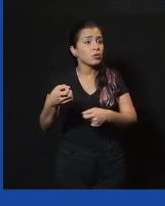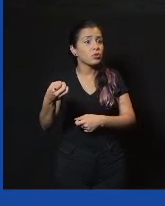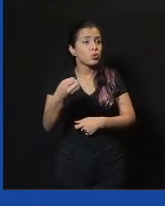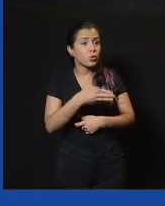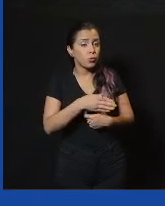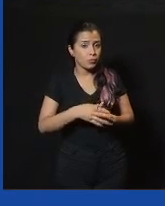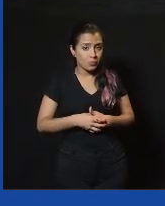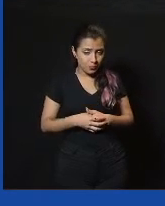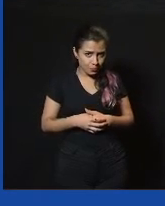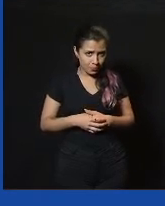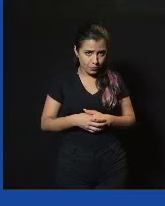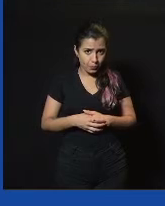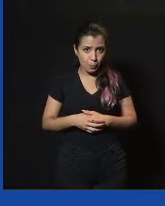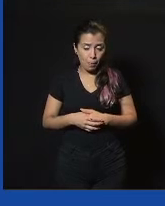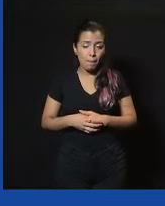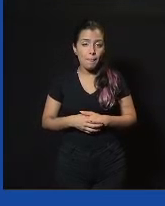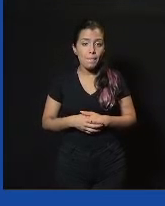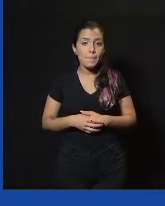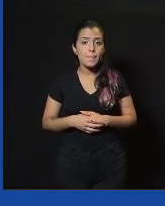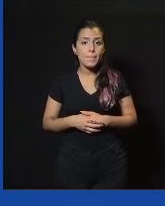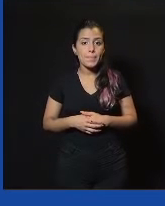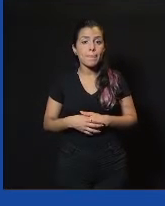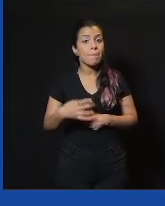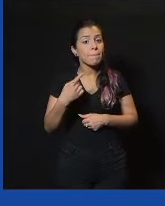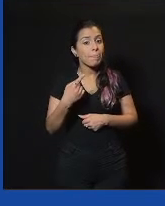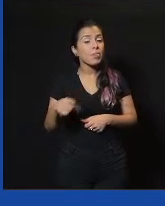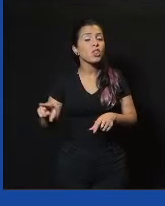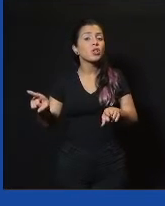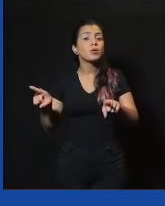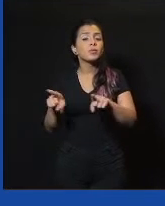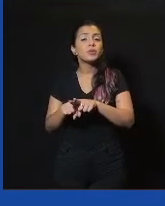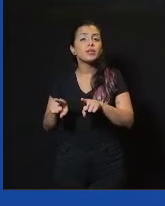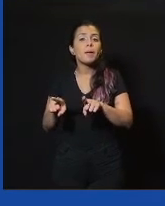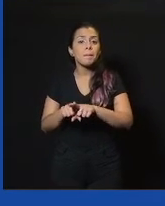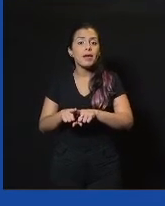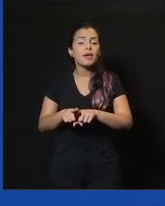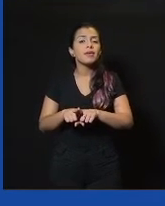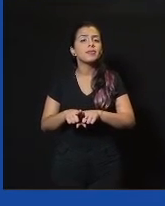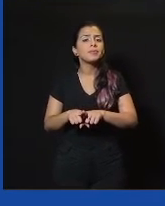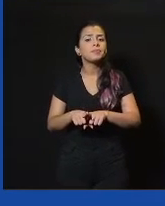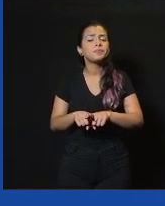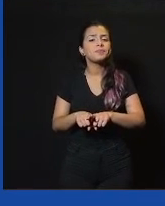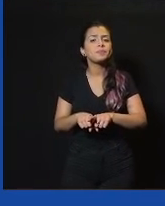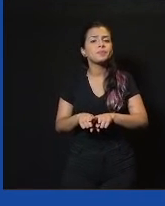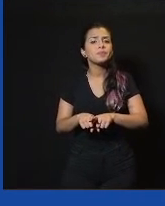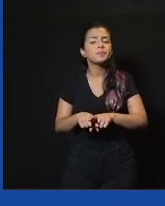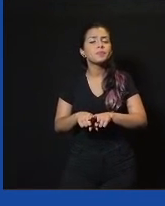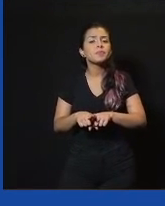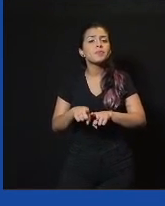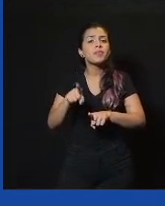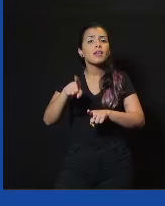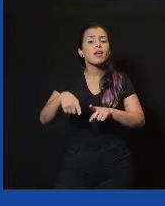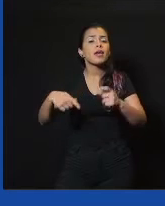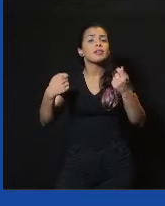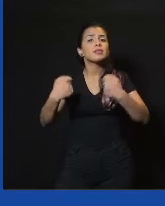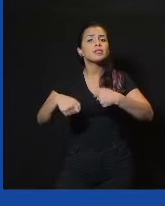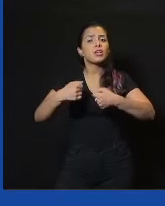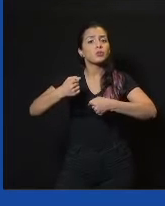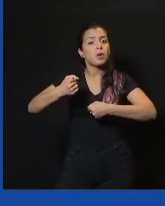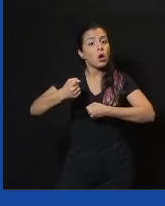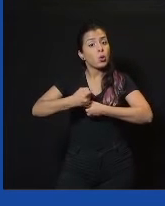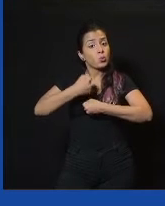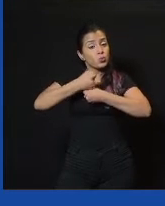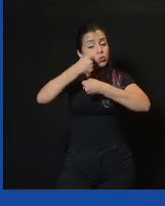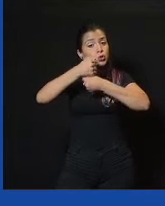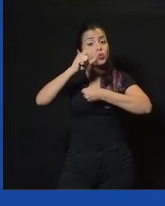mais... Eu acho que estou batalhando muito, a gente está falando muito isso na CUFA, é que é a necessidade da construção de uma agenda pública, ou